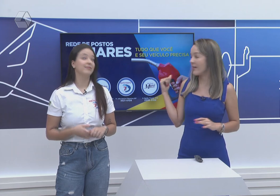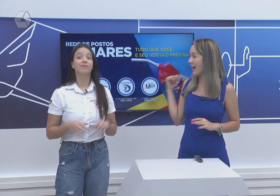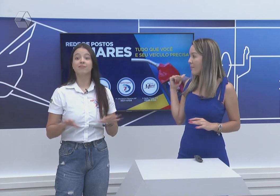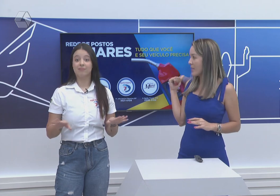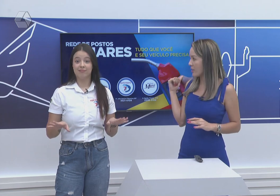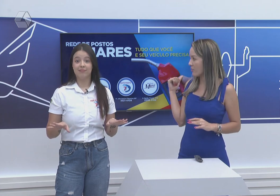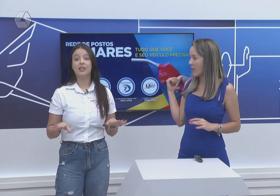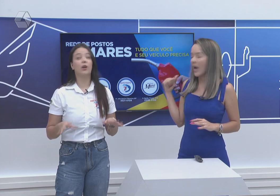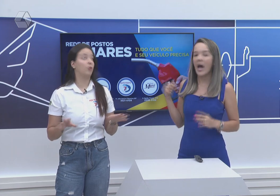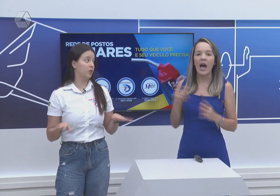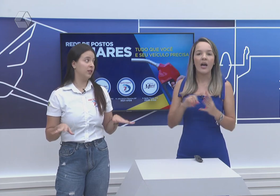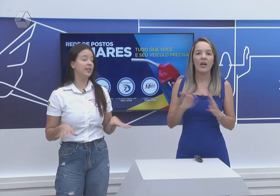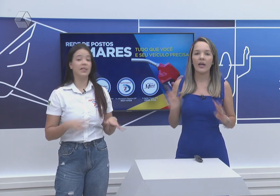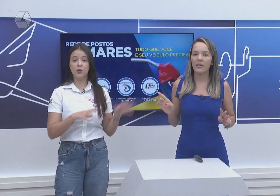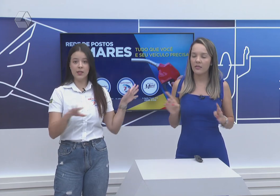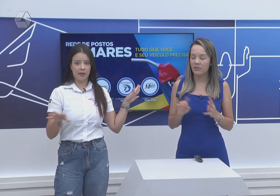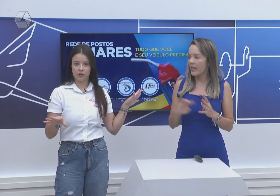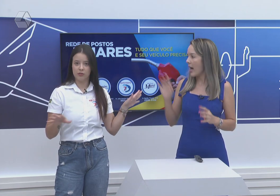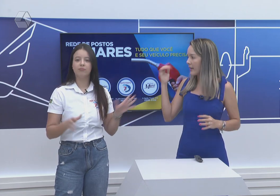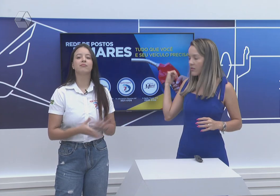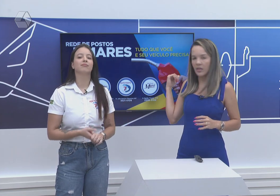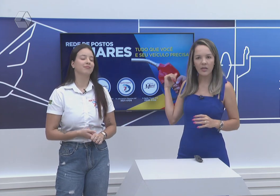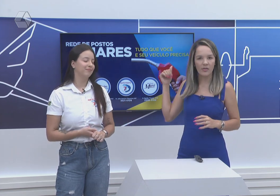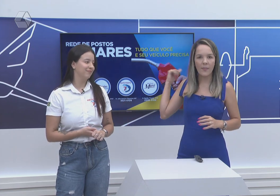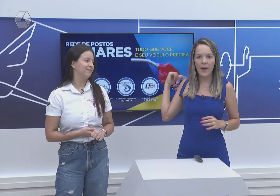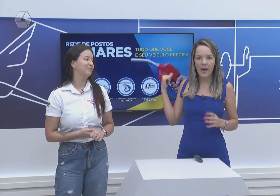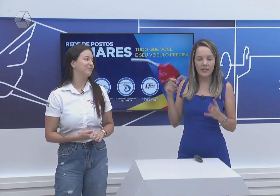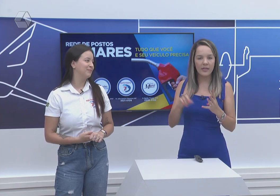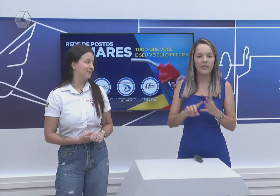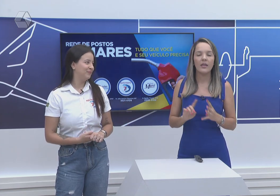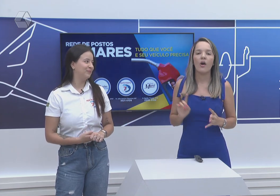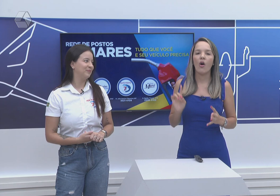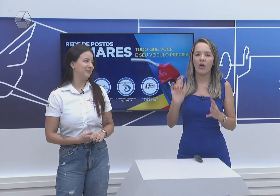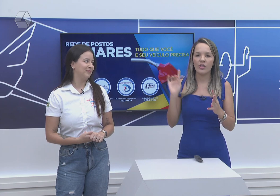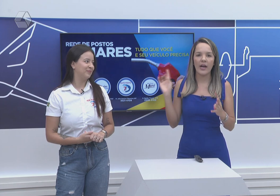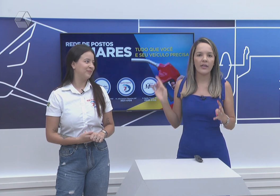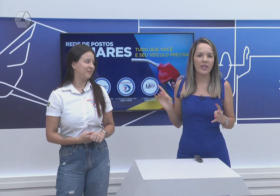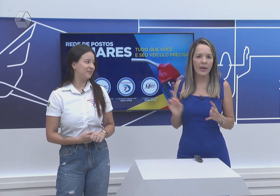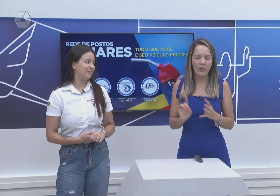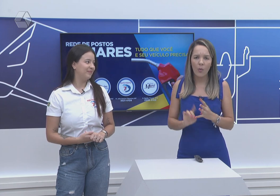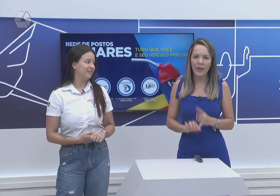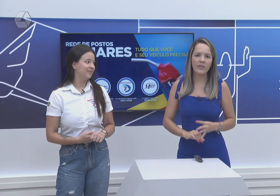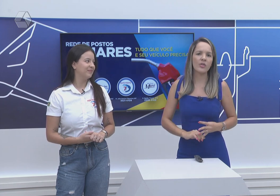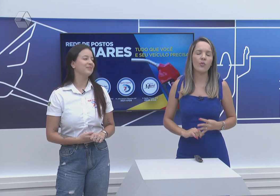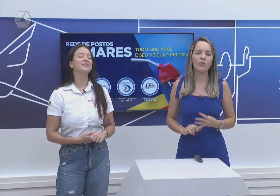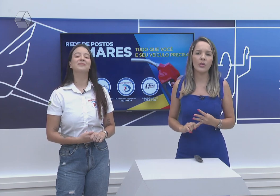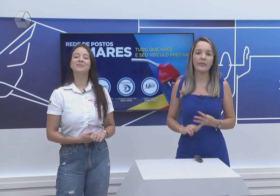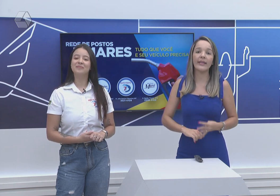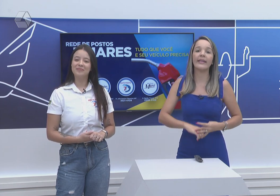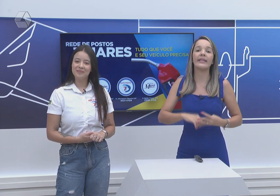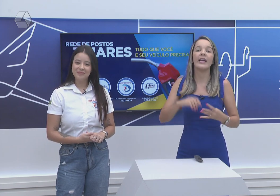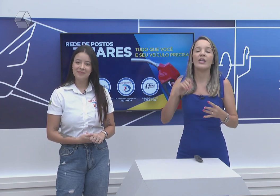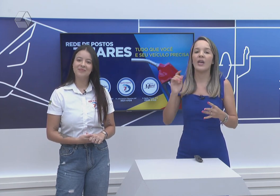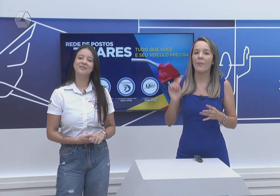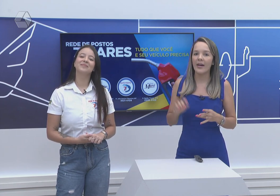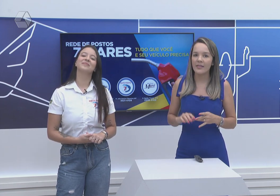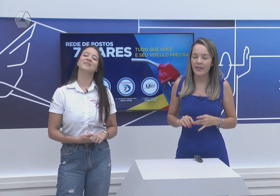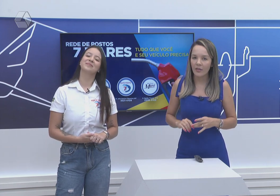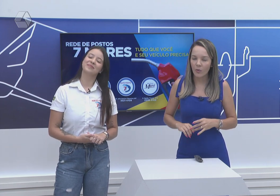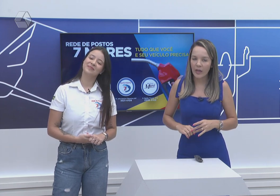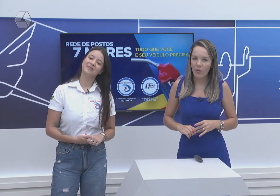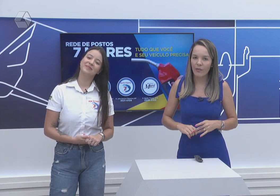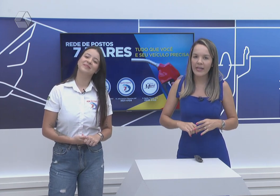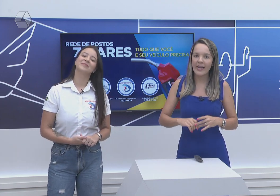já é caminho. Com certeza, aqui no centro. Aqui no centrão, você passa... Ó, já completa o seu tanque, já